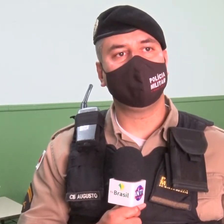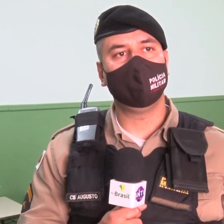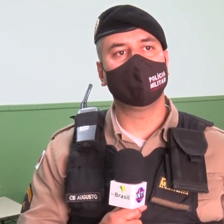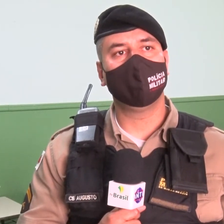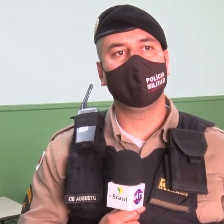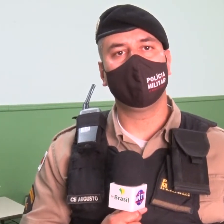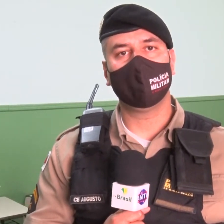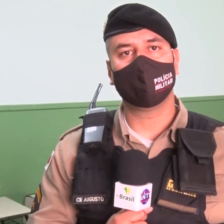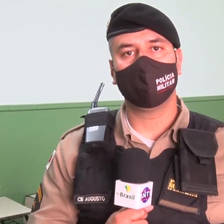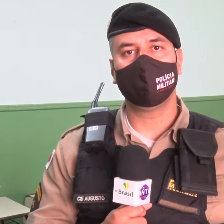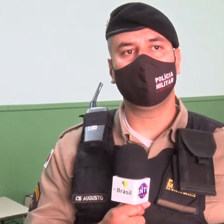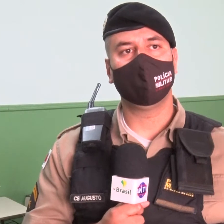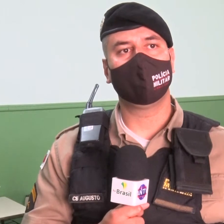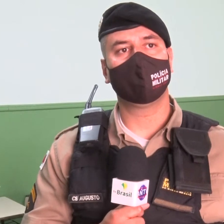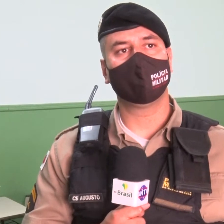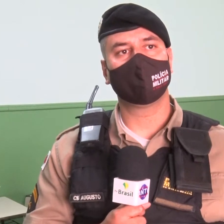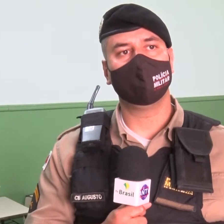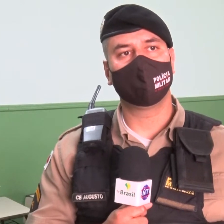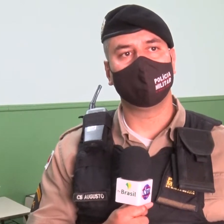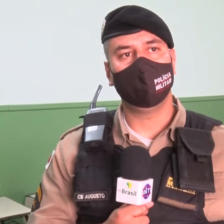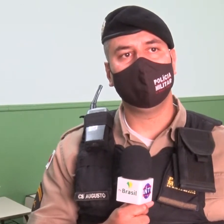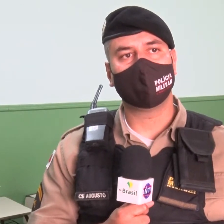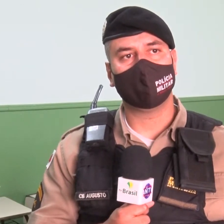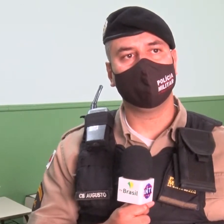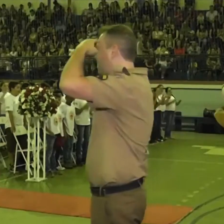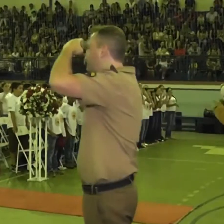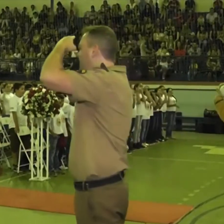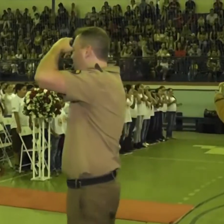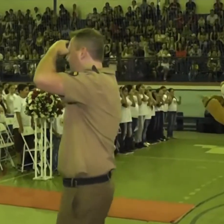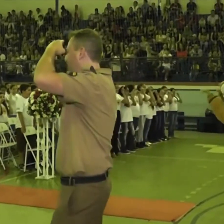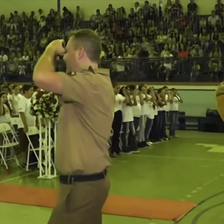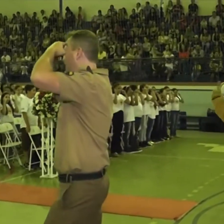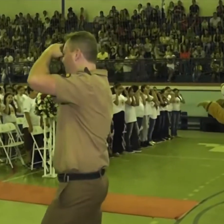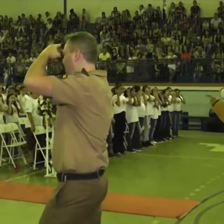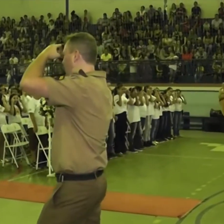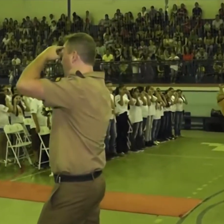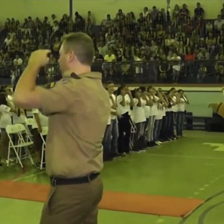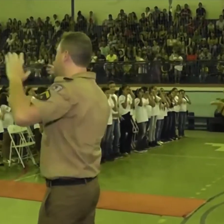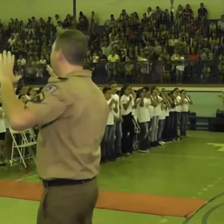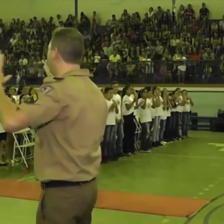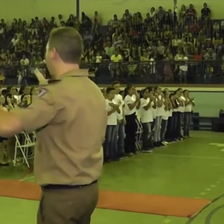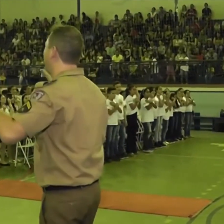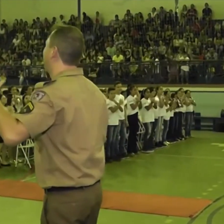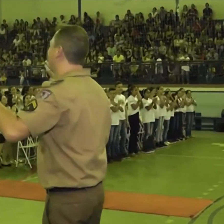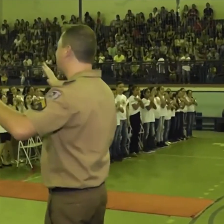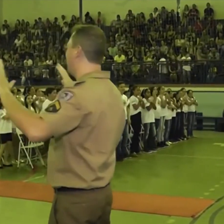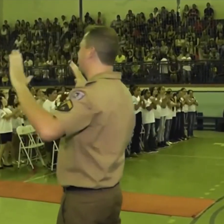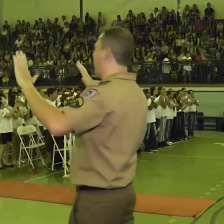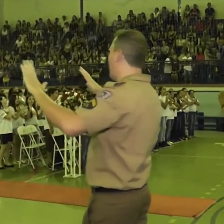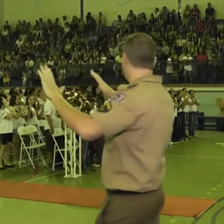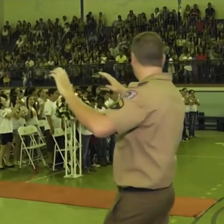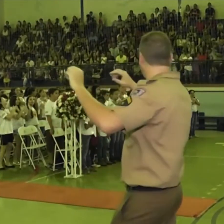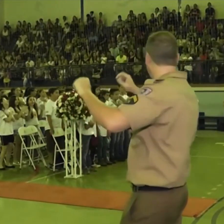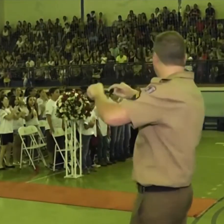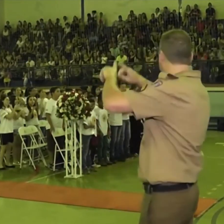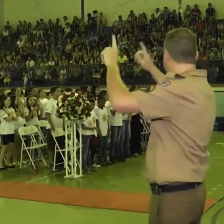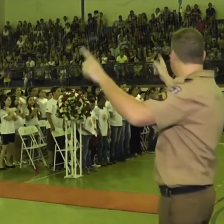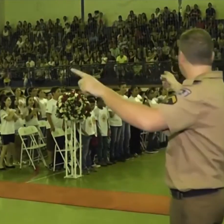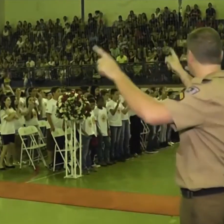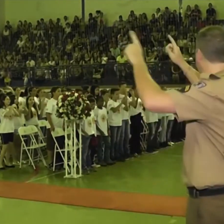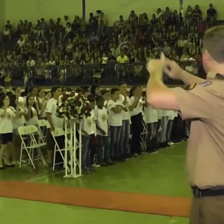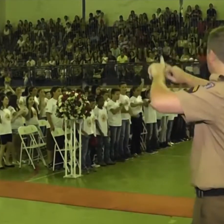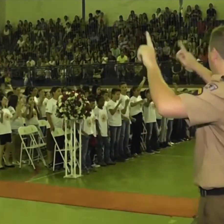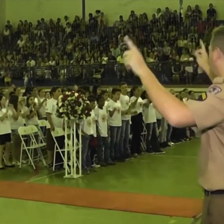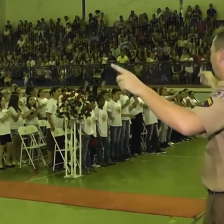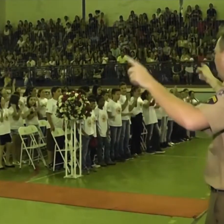interagir também com essa apostila que está sendo disponibilizado vai ser disponibilizado o certificado para o aluno essa adaptação